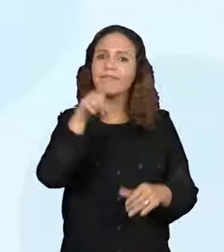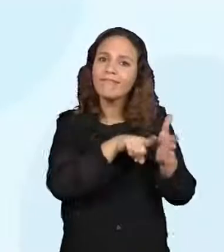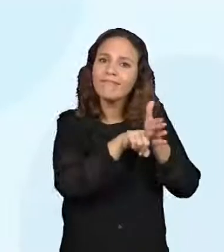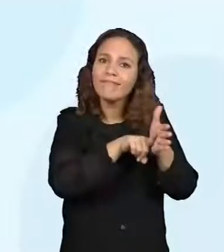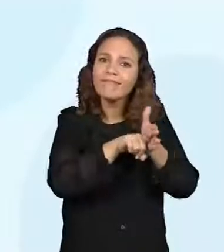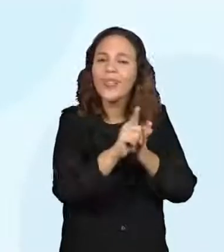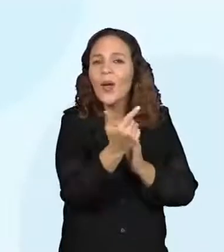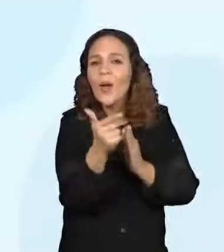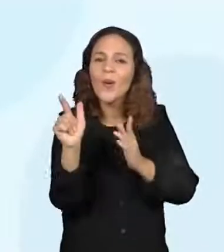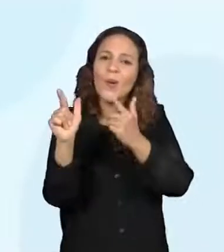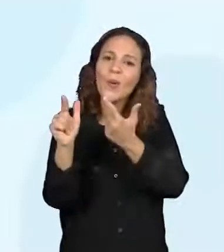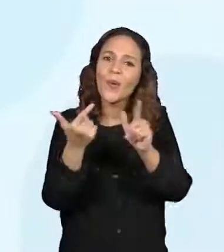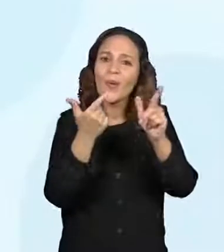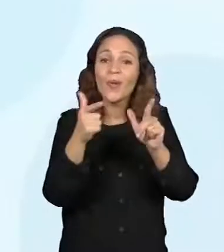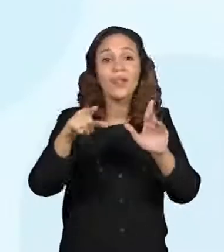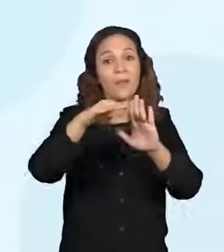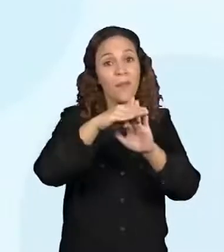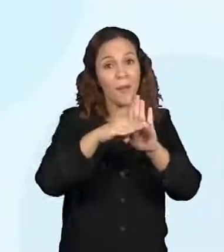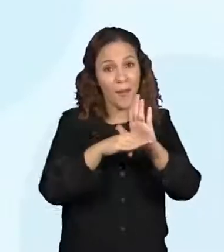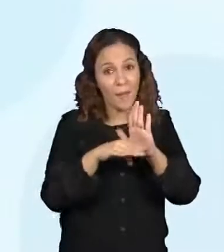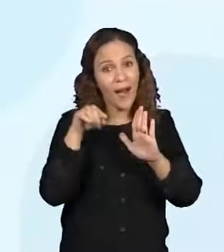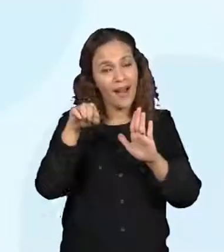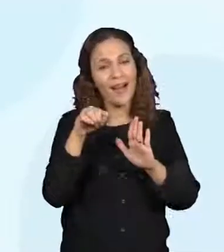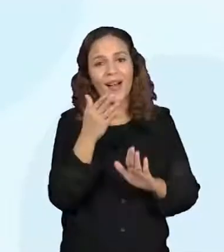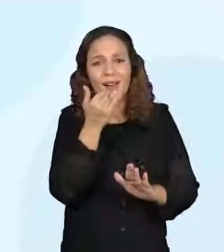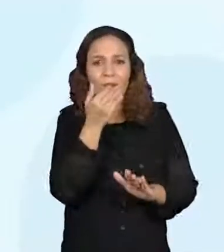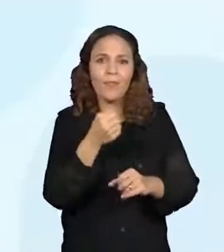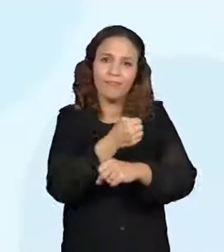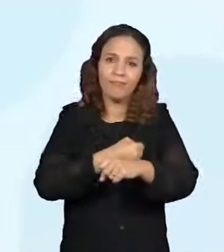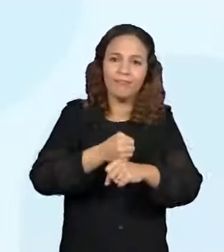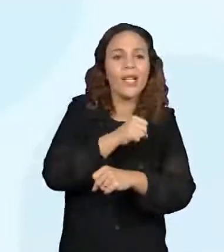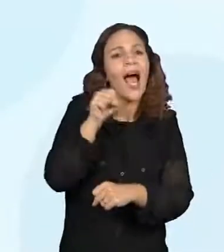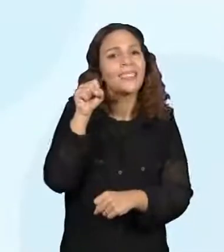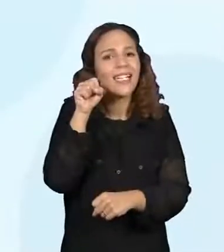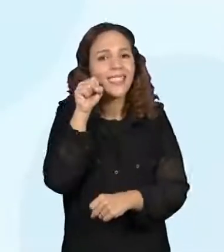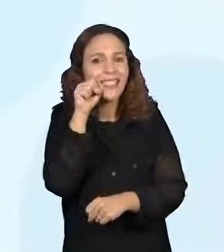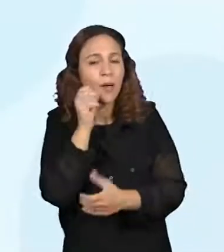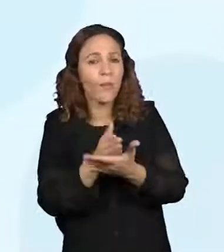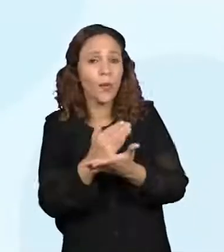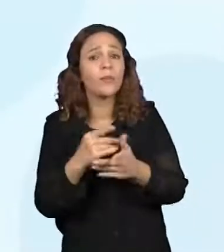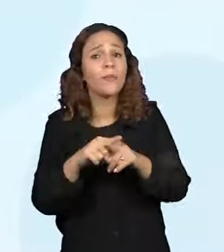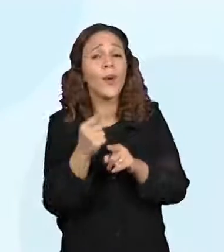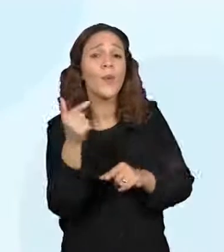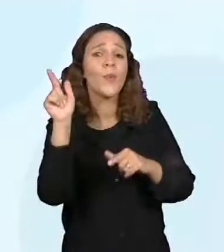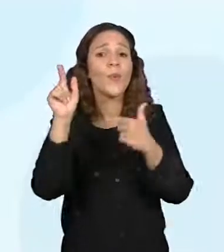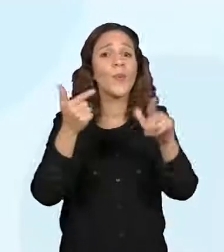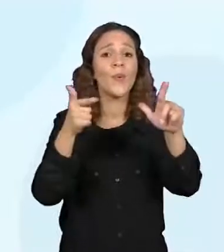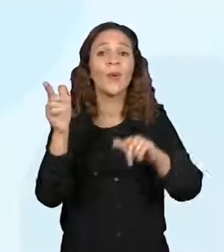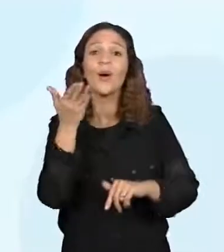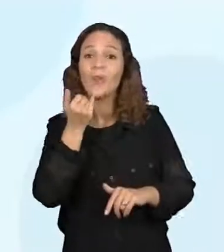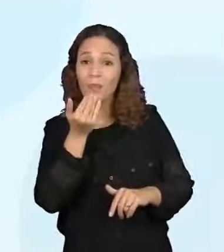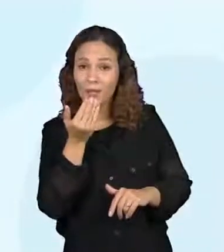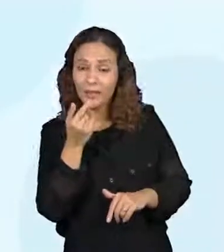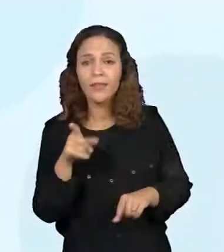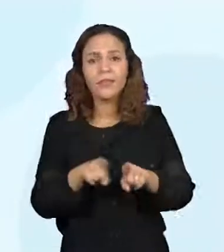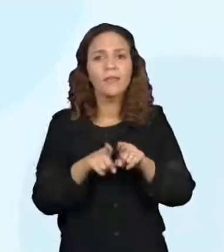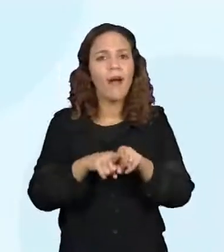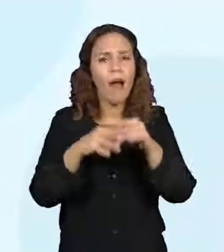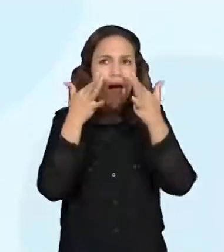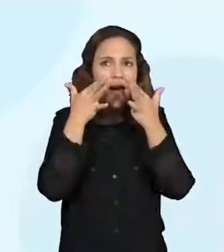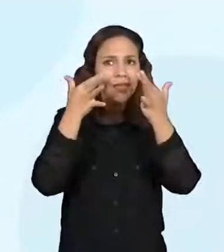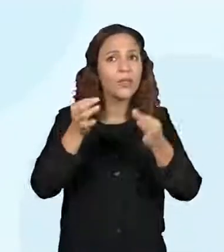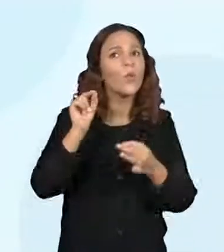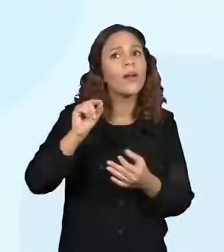Pesquise outras receitas, não só de bolo de cenoura, até mesmo de outros alimentos e observe os itens que